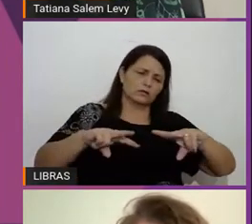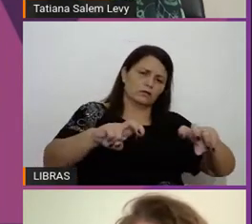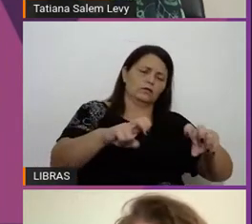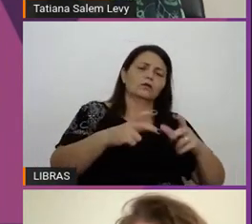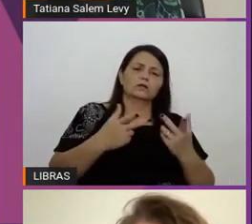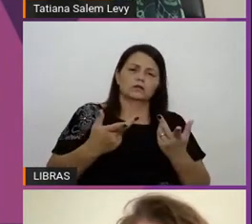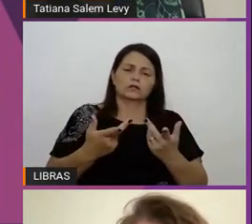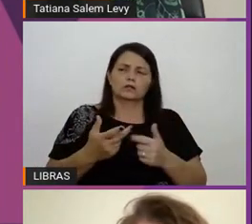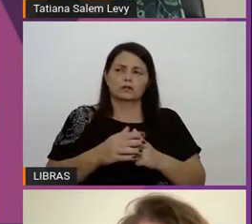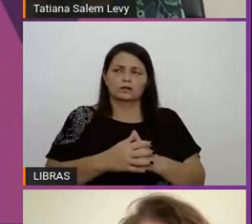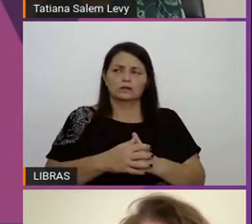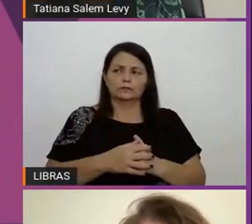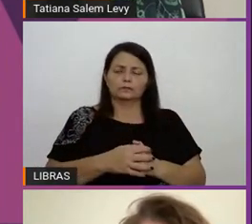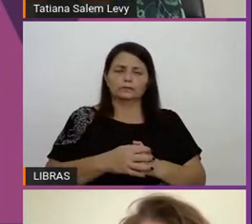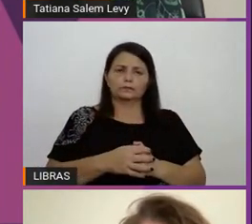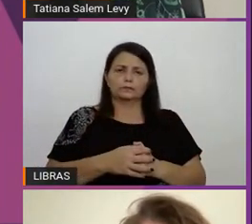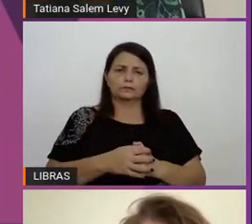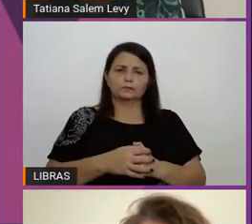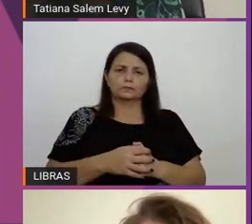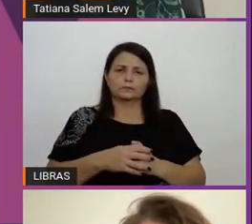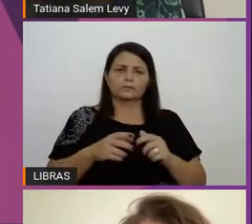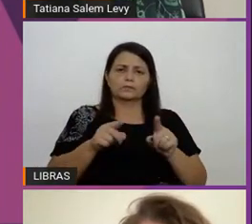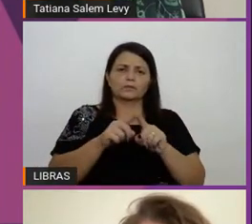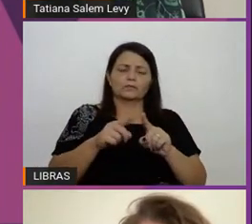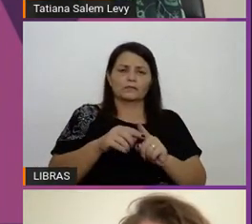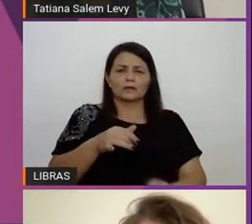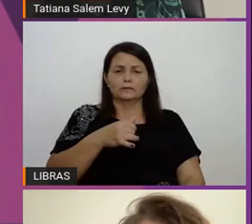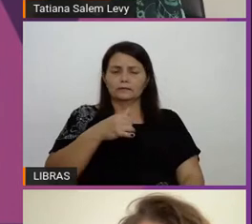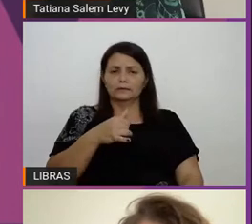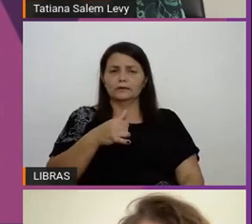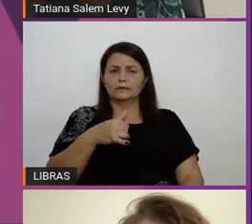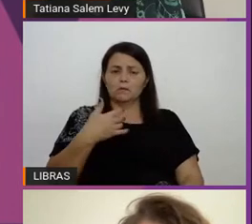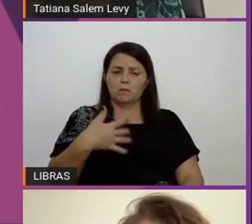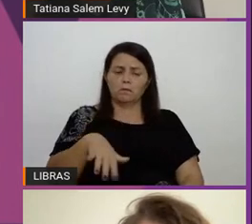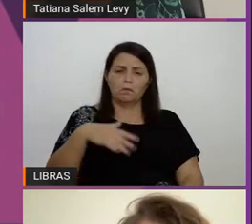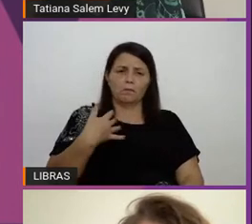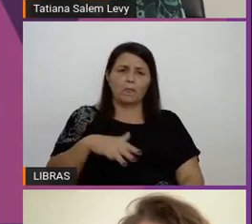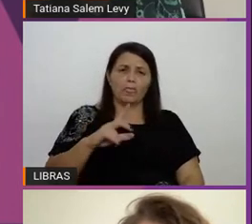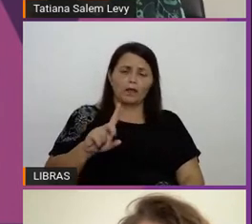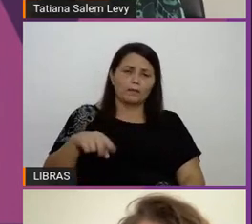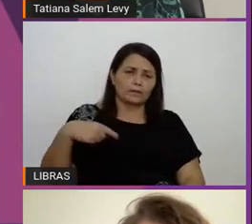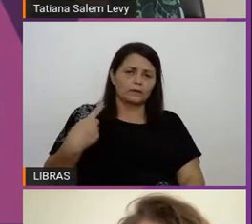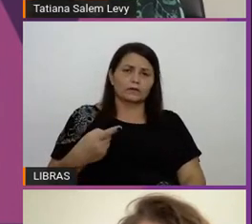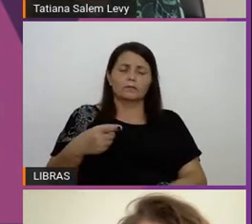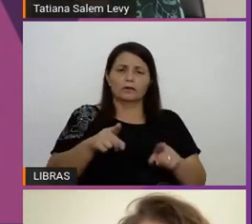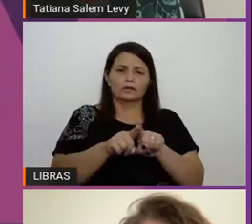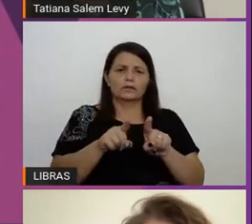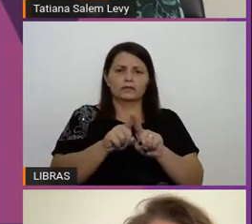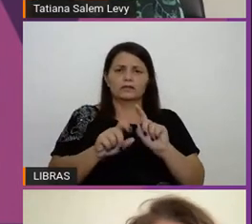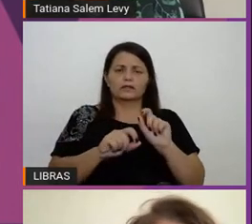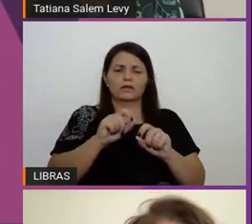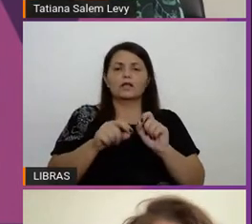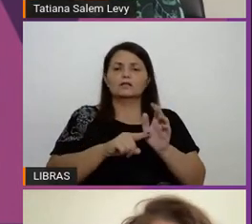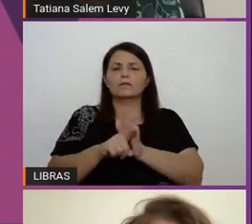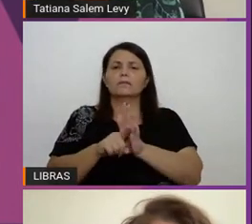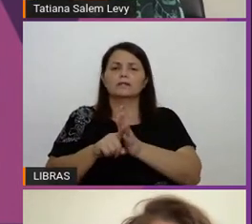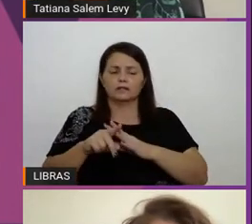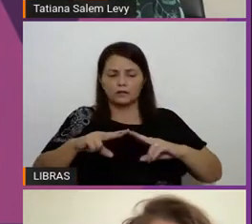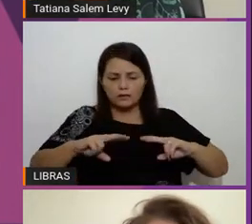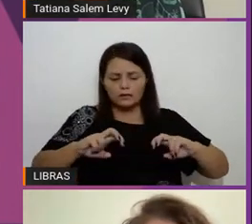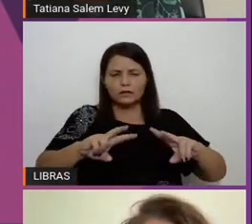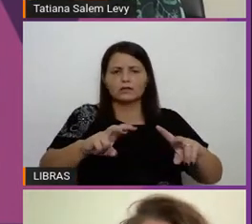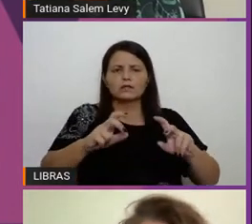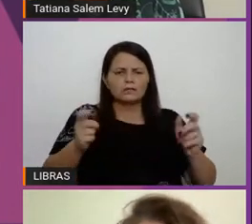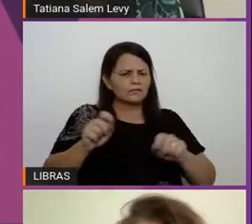pesquisa bem bem extensa de Campos assim mas mesmo assim mesmo essa pesquisa eu não